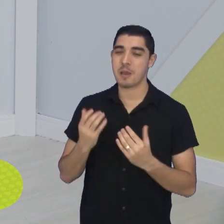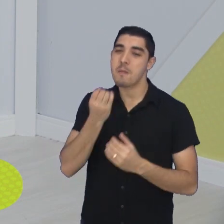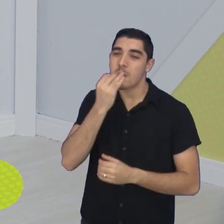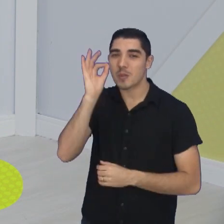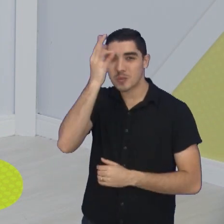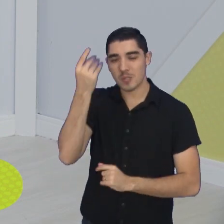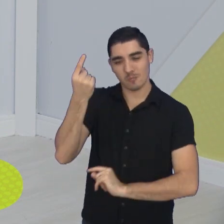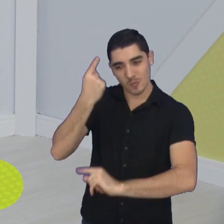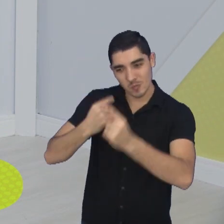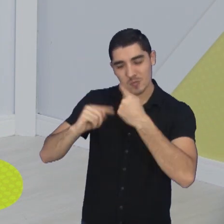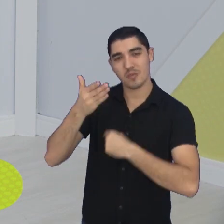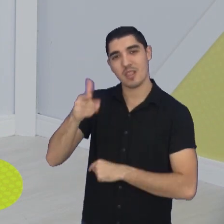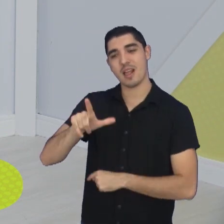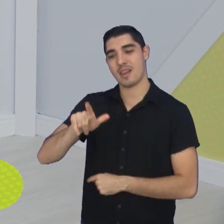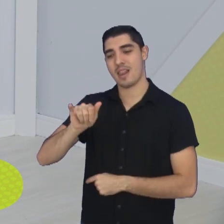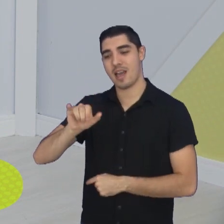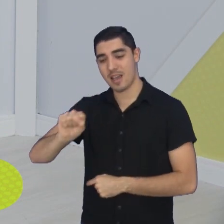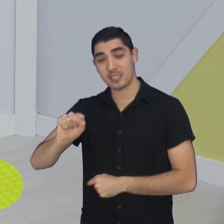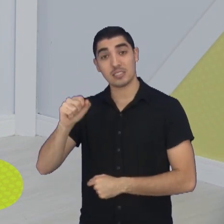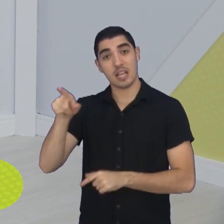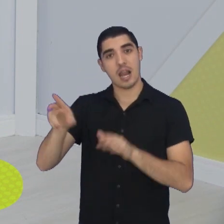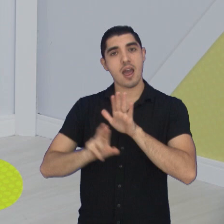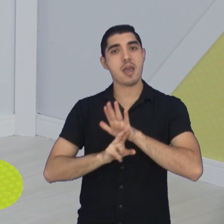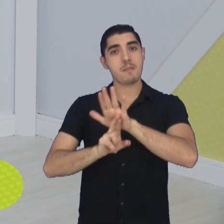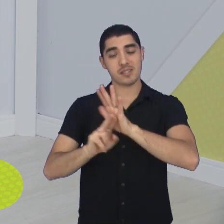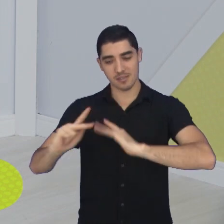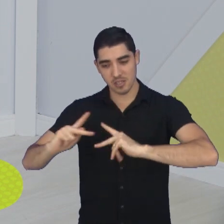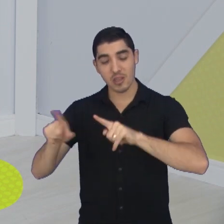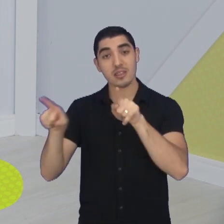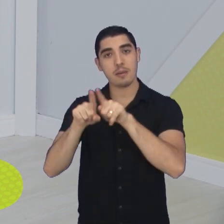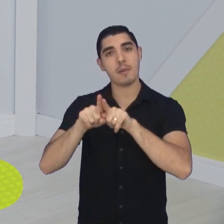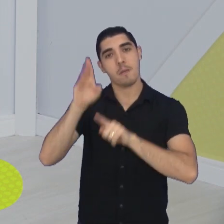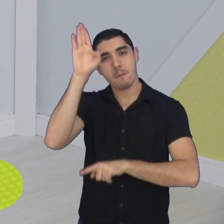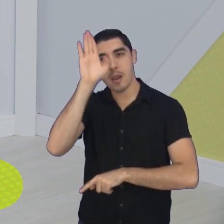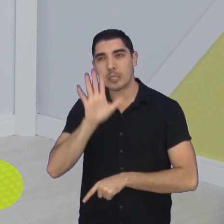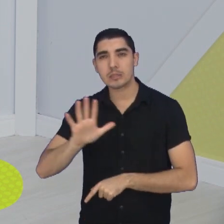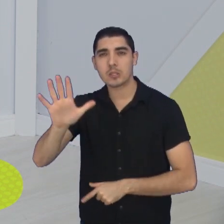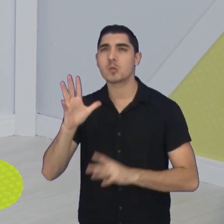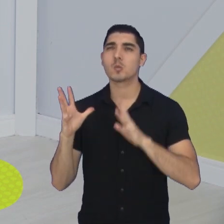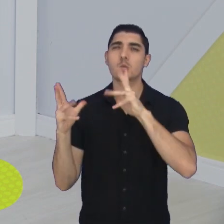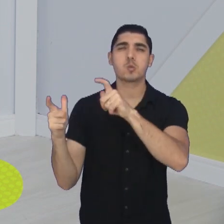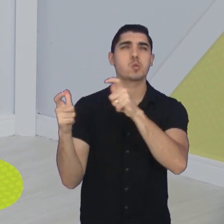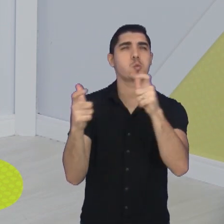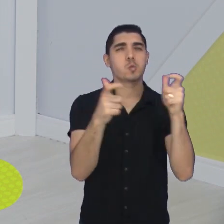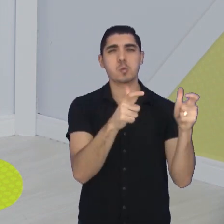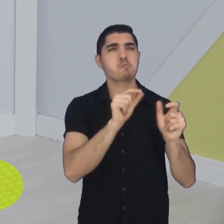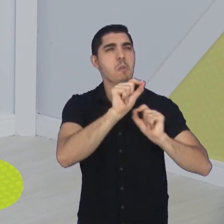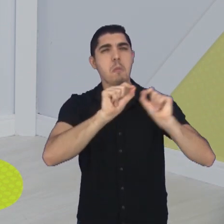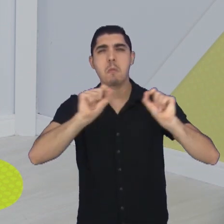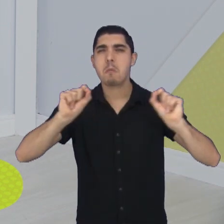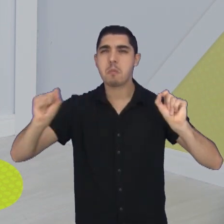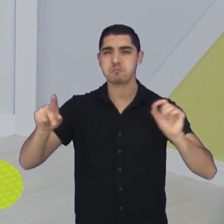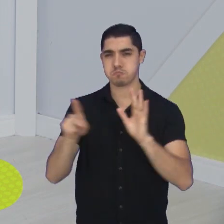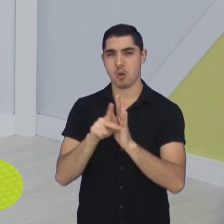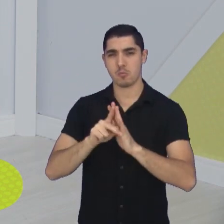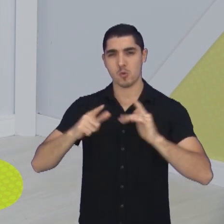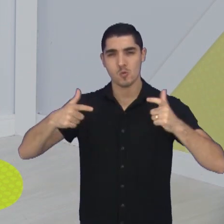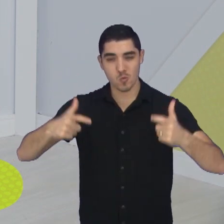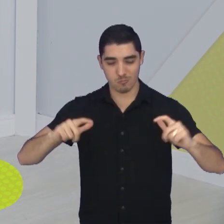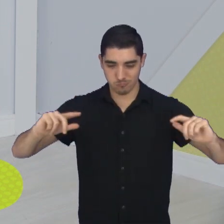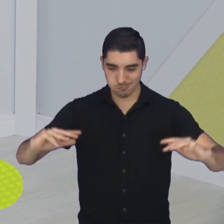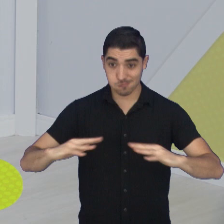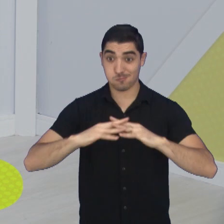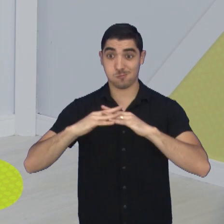nossa cidade e o nosso país, onde quer que ela pise, em qualquer tatame aí pelo mundo, tablado pelo mundo afora, tá